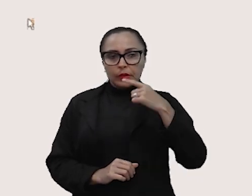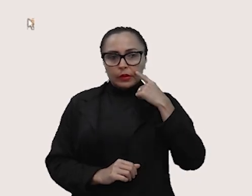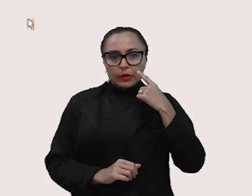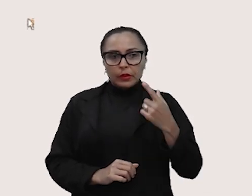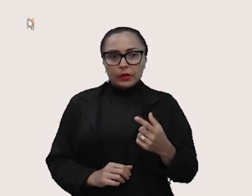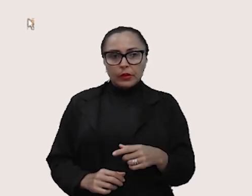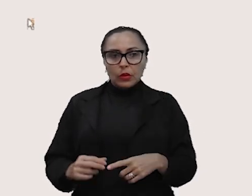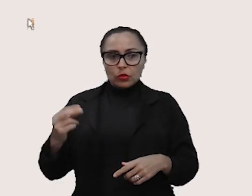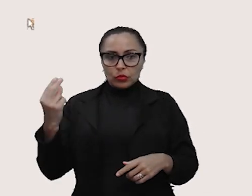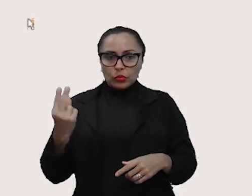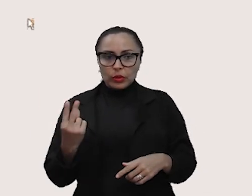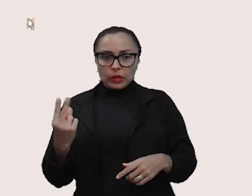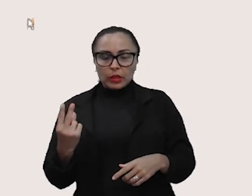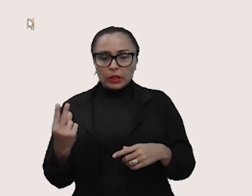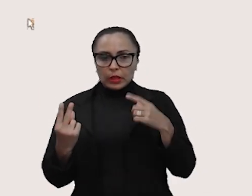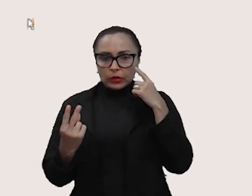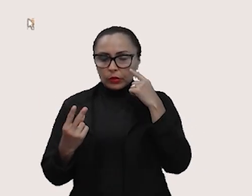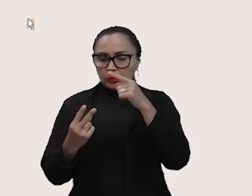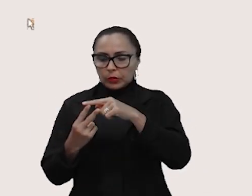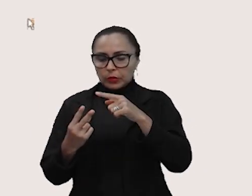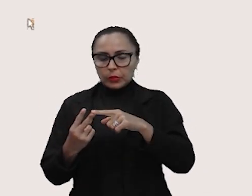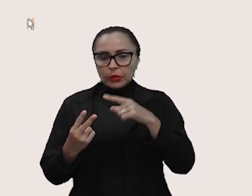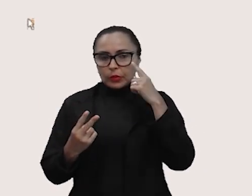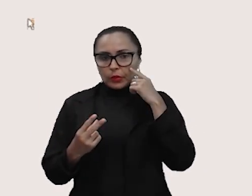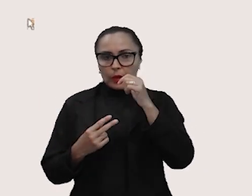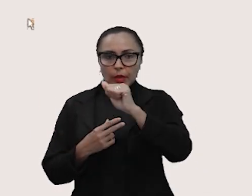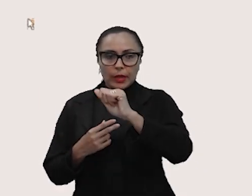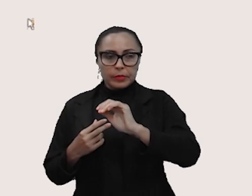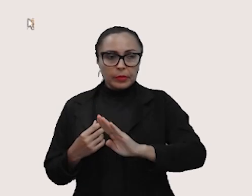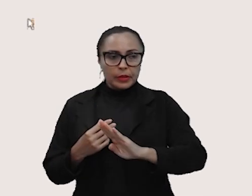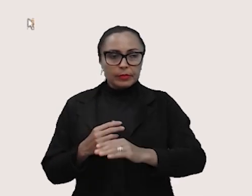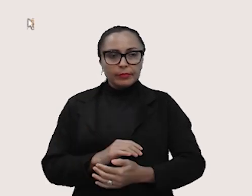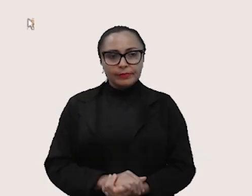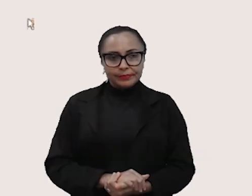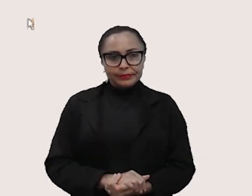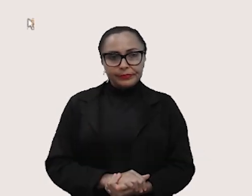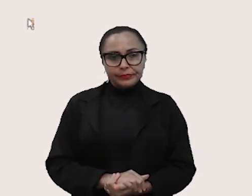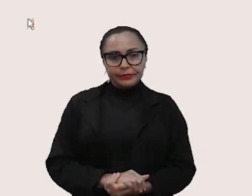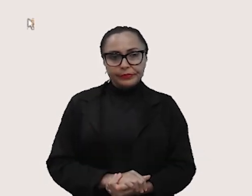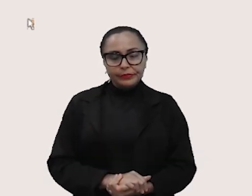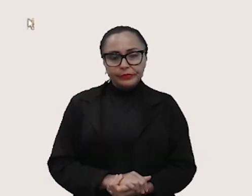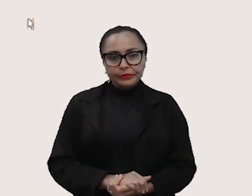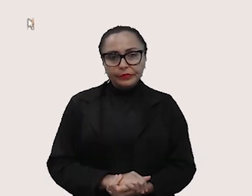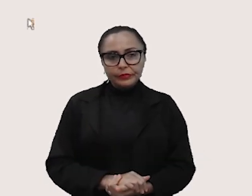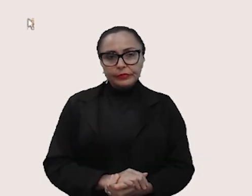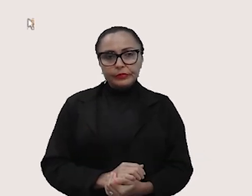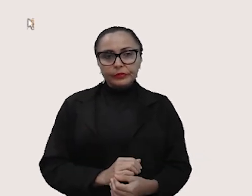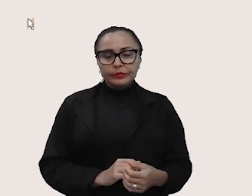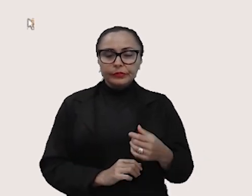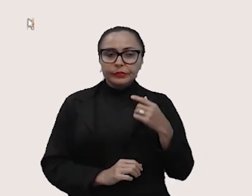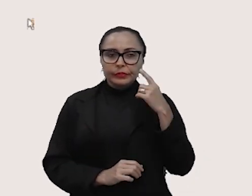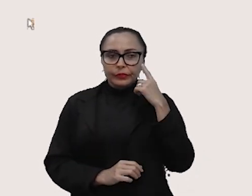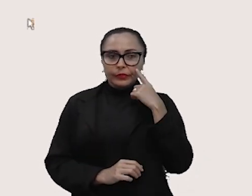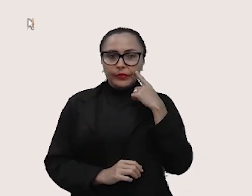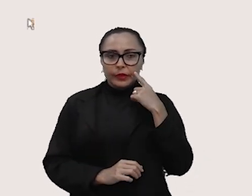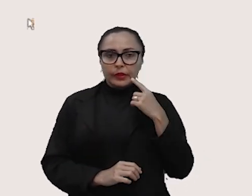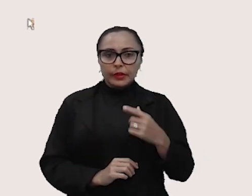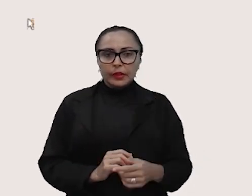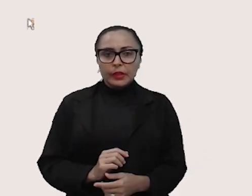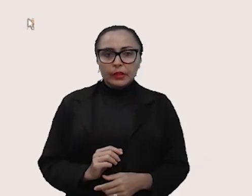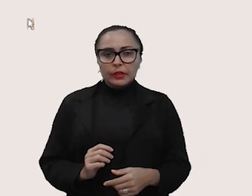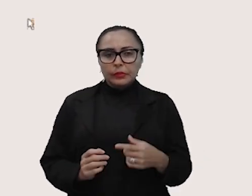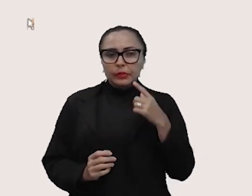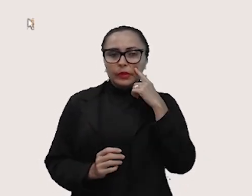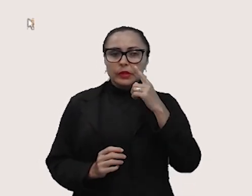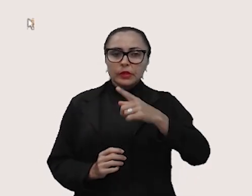entre os pontos A e B, um de 5 e um de 3. Esse ponto C que vocês estão vendo aí no meinho, perceba que ele está